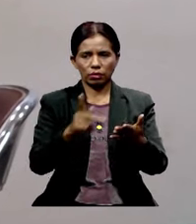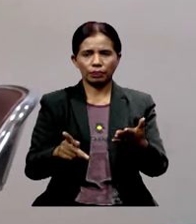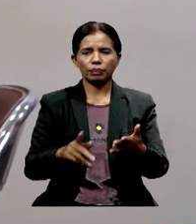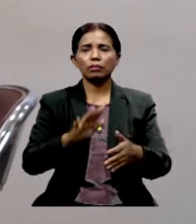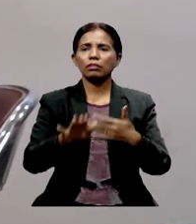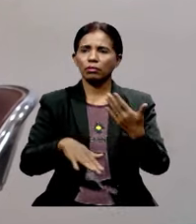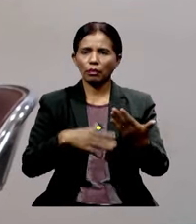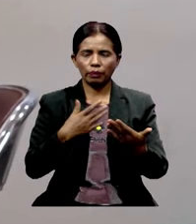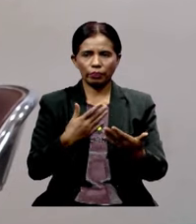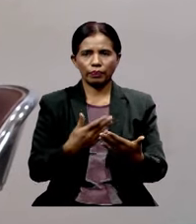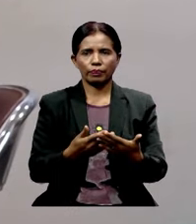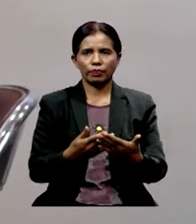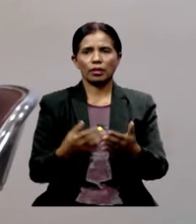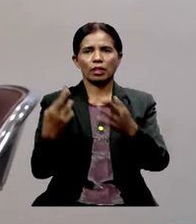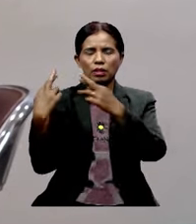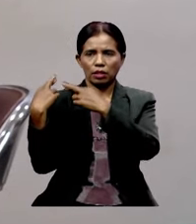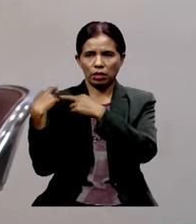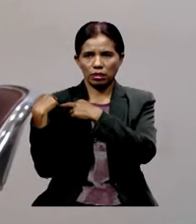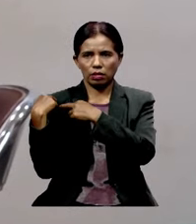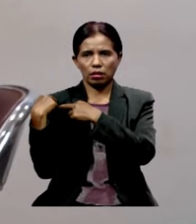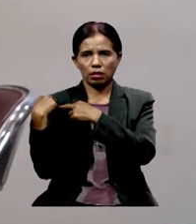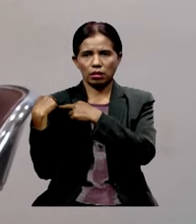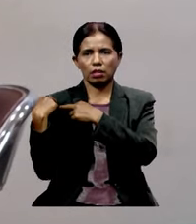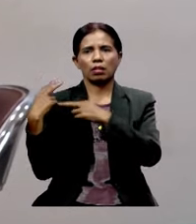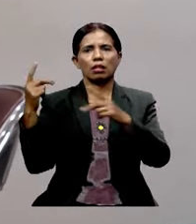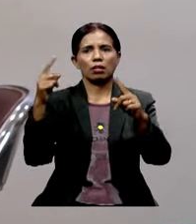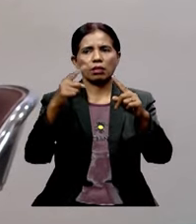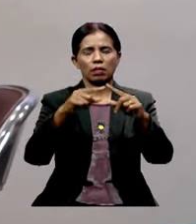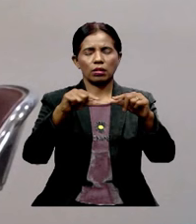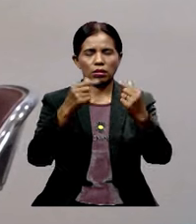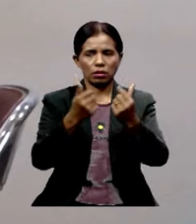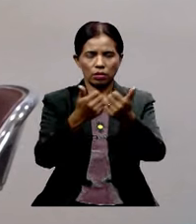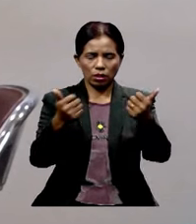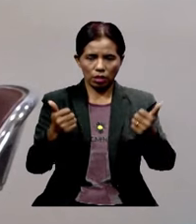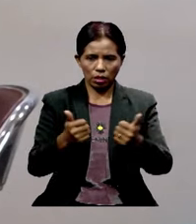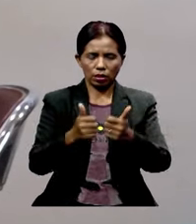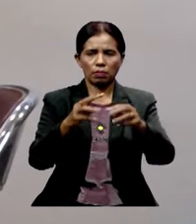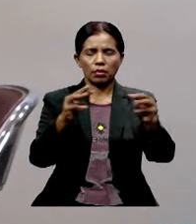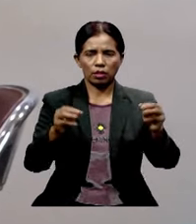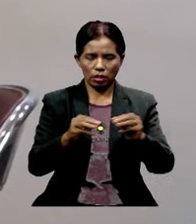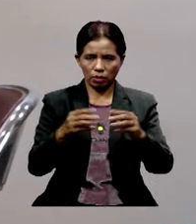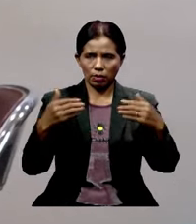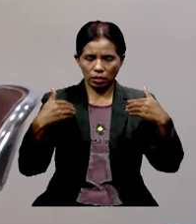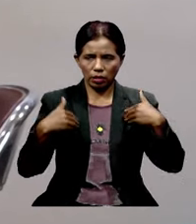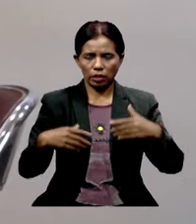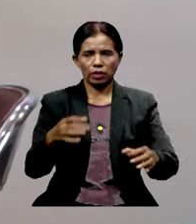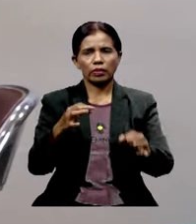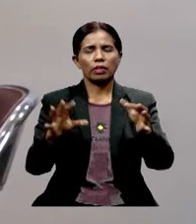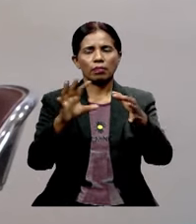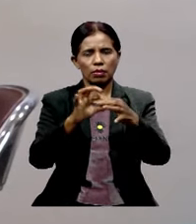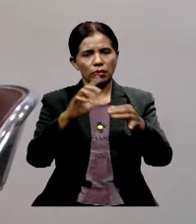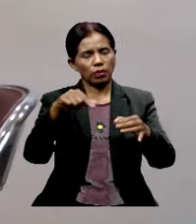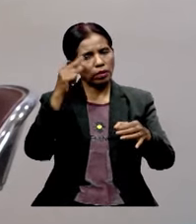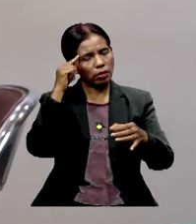be responsabiliza ba be grupos artes marciais ne be ia makarik membros do governo